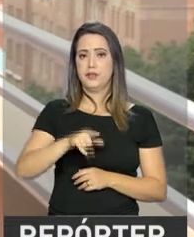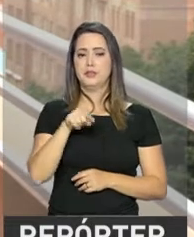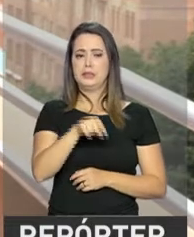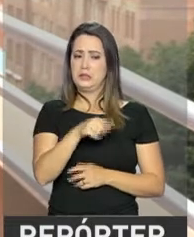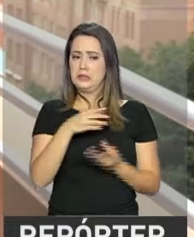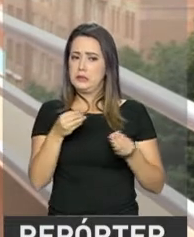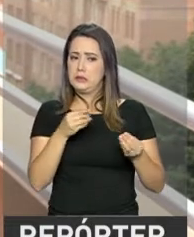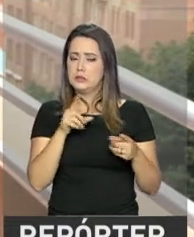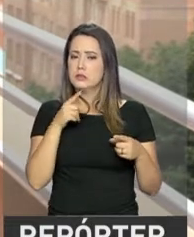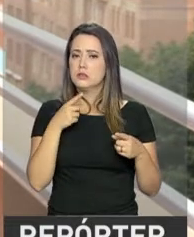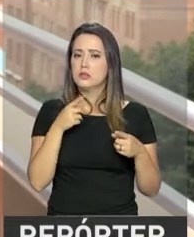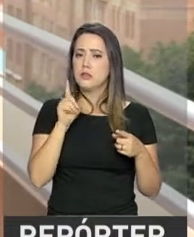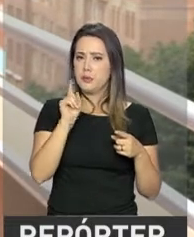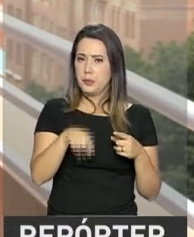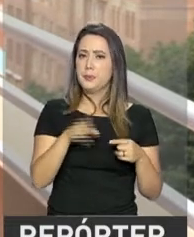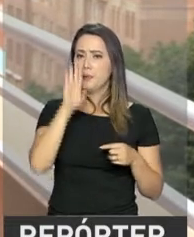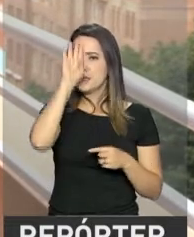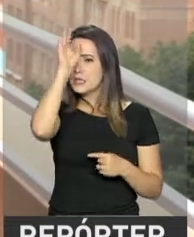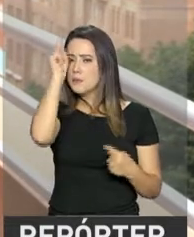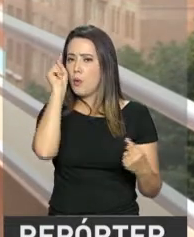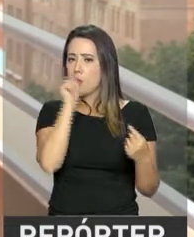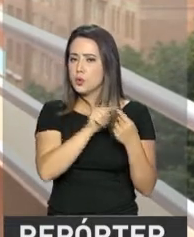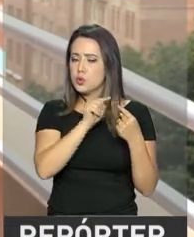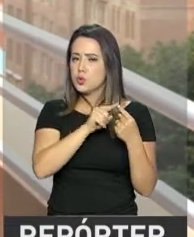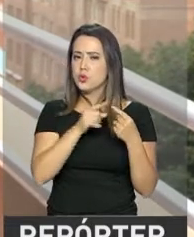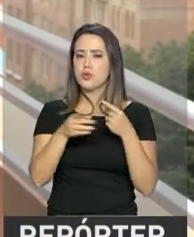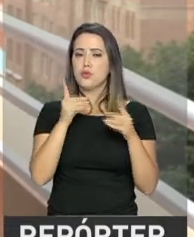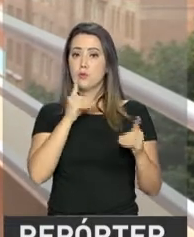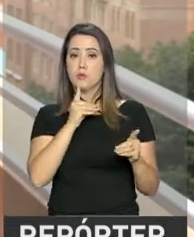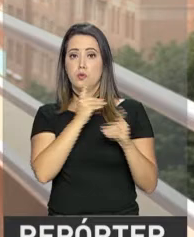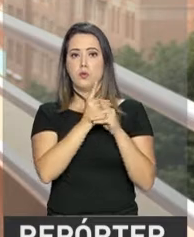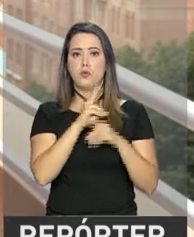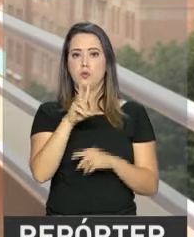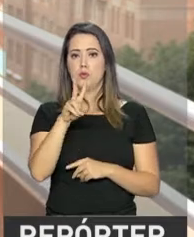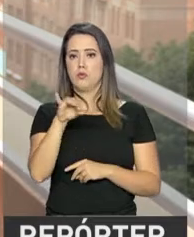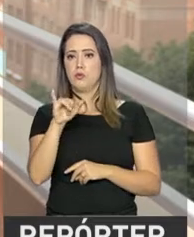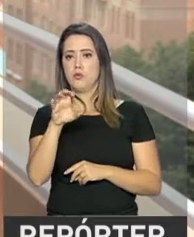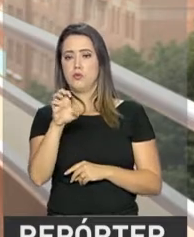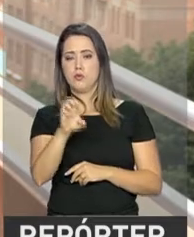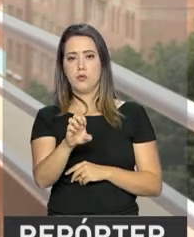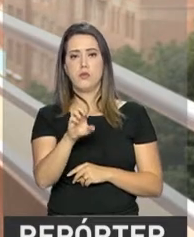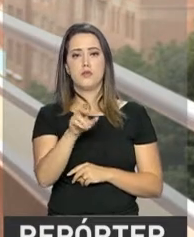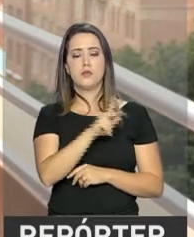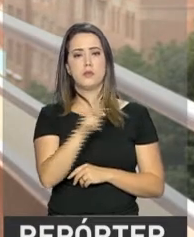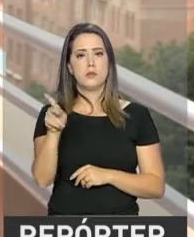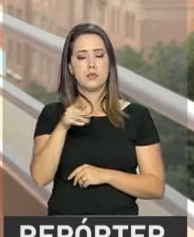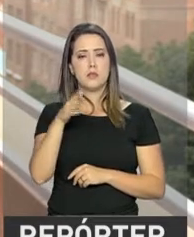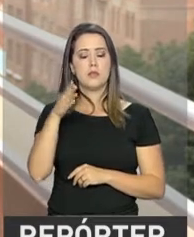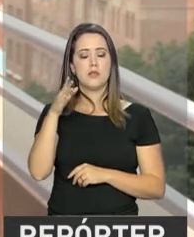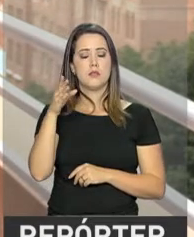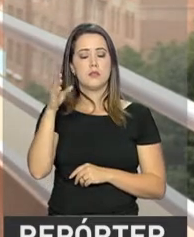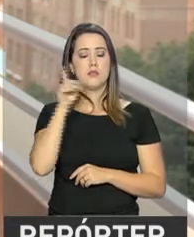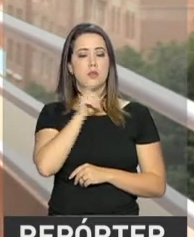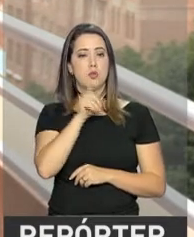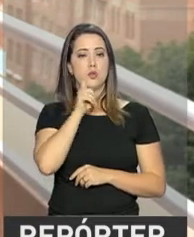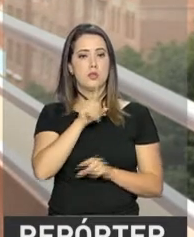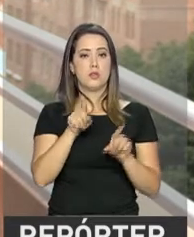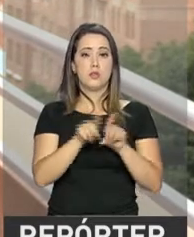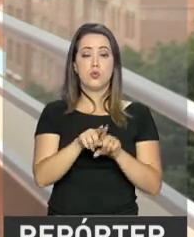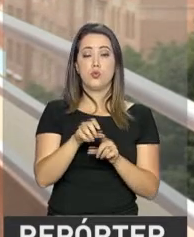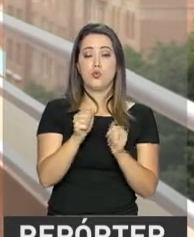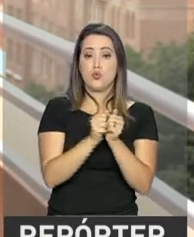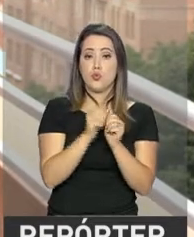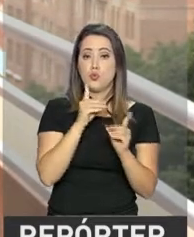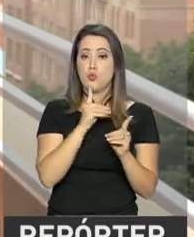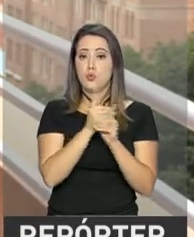deve ser um dos principais temas na agenda do encontro entre o vice-presidente norte-americano Mike Pence e o presidente da República,